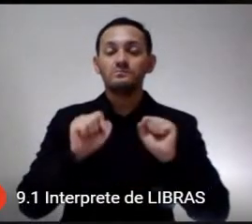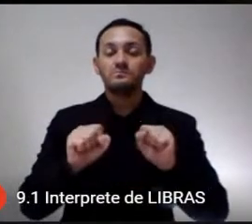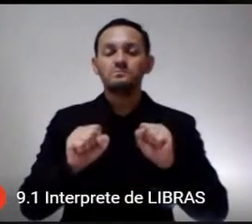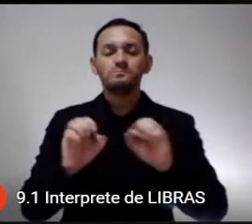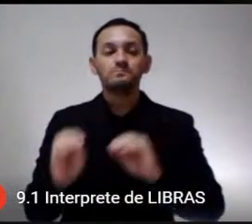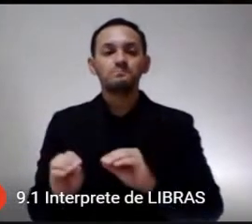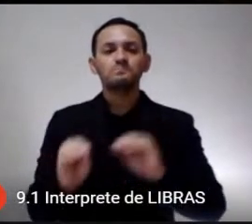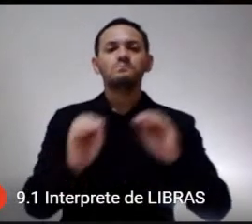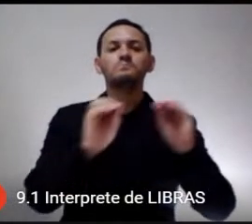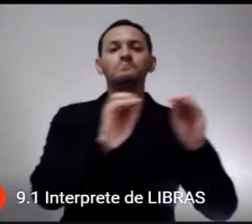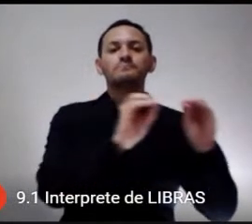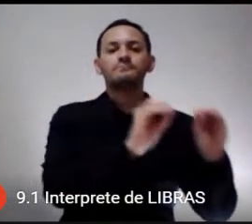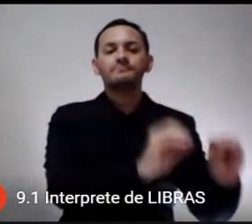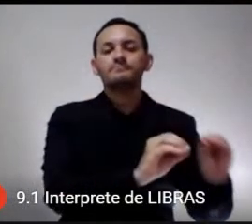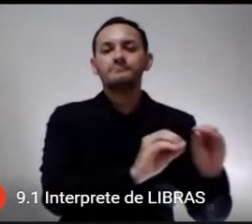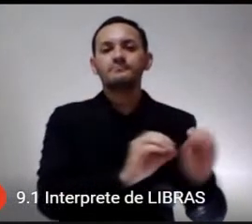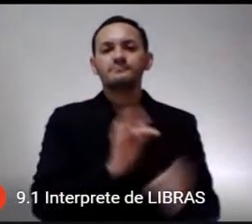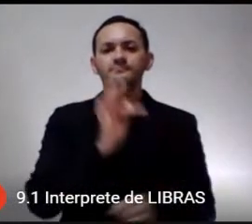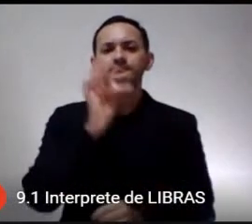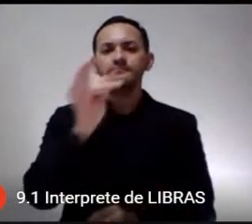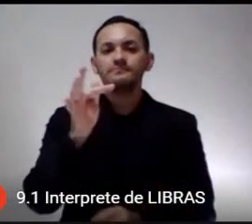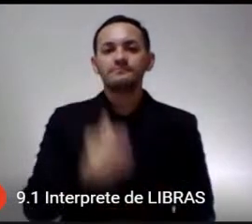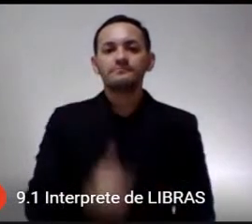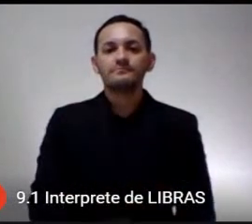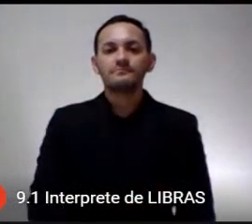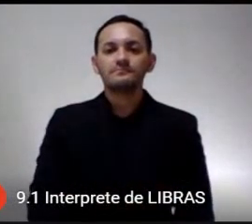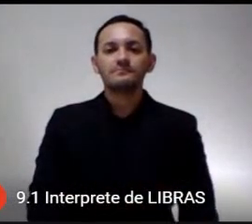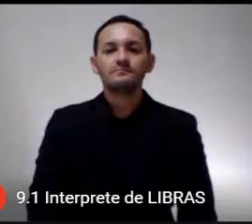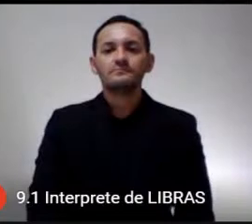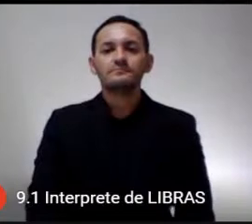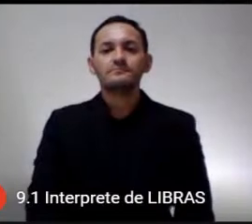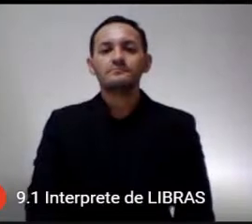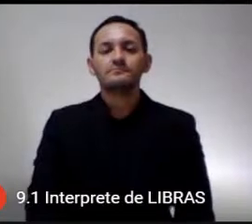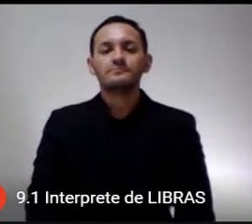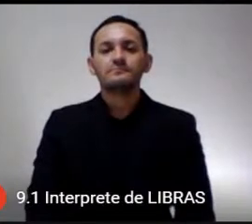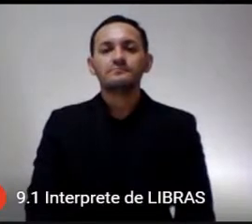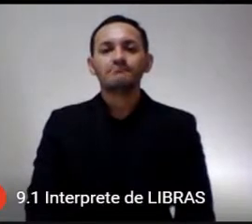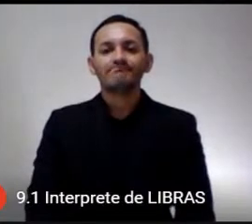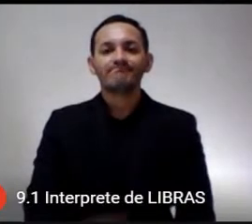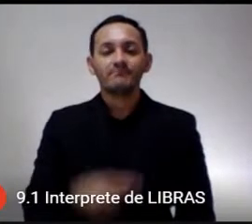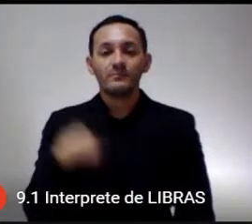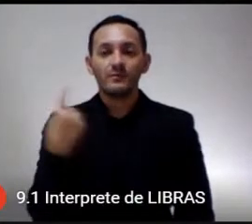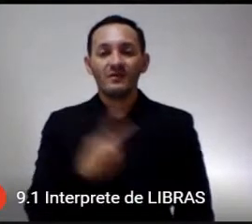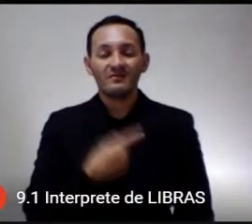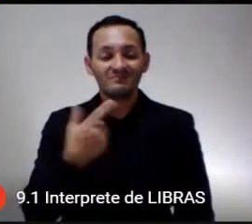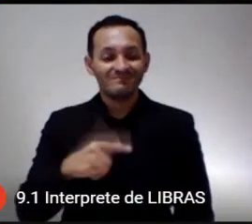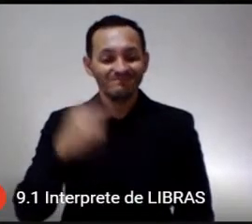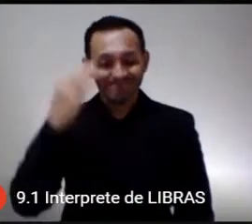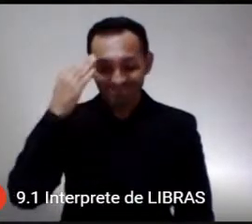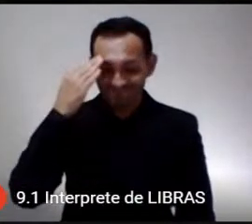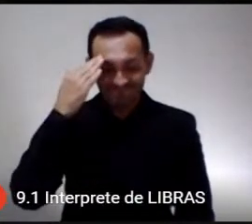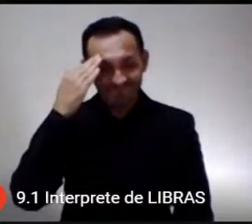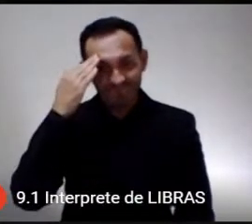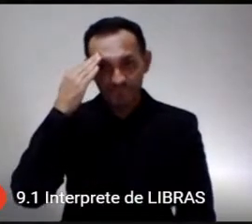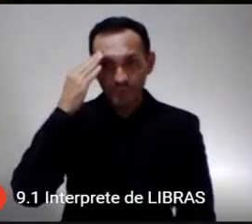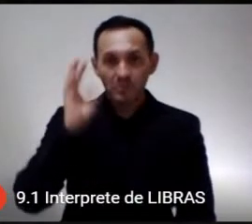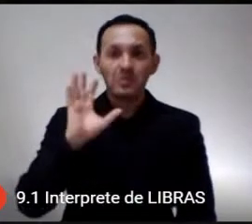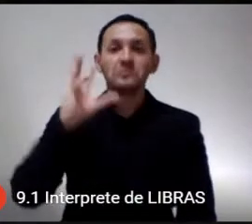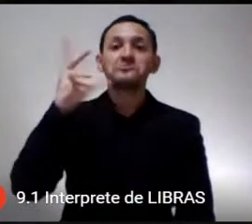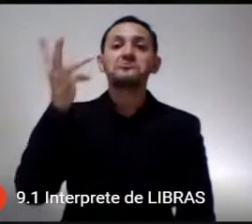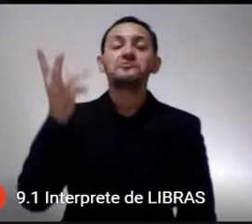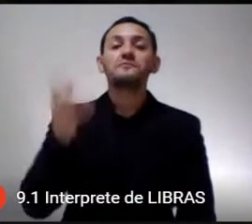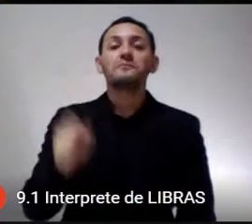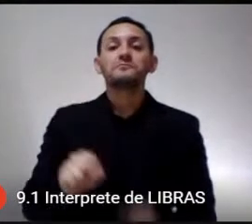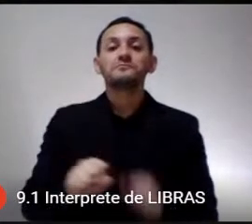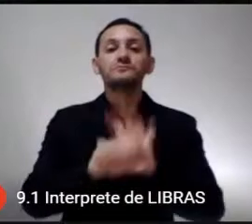posteriormente, não entrar nesse mérito agora, porque nós ainda não temos noção do que de fato está acontecendo. Ele mesmo pode